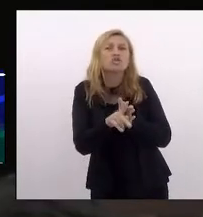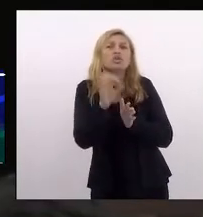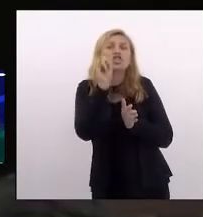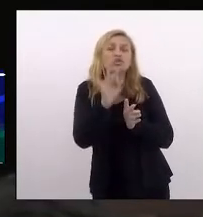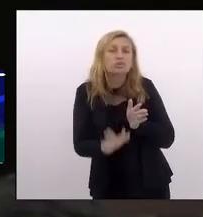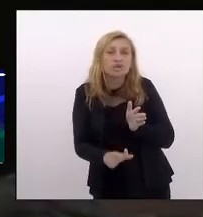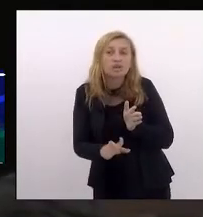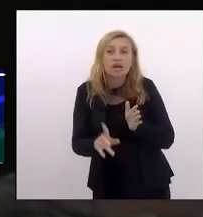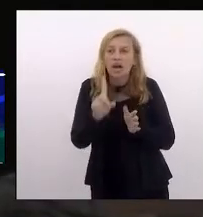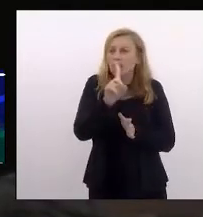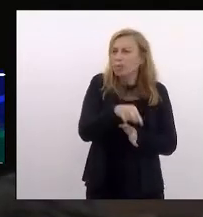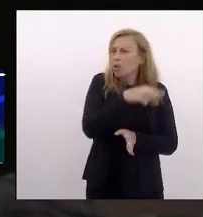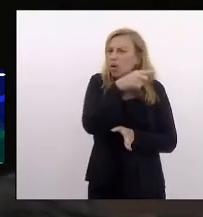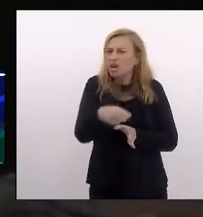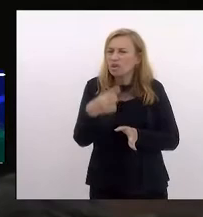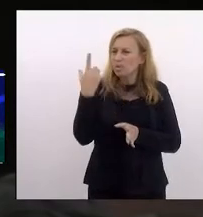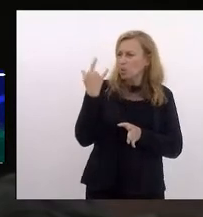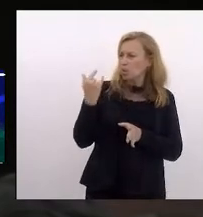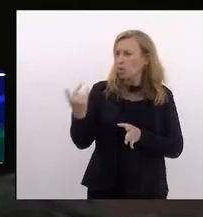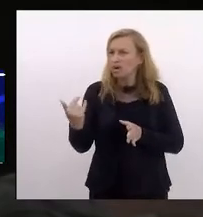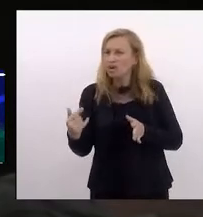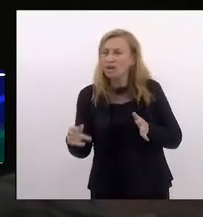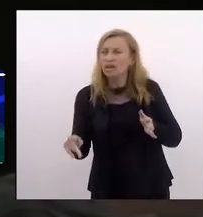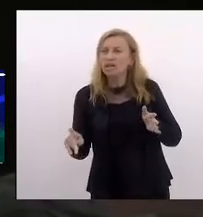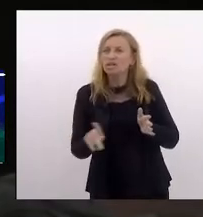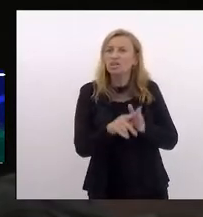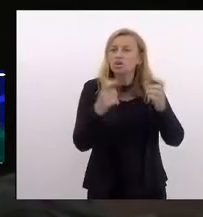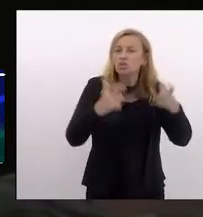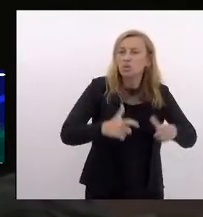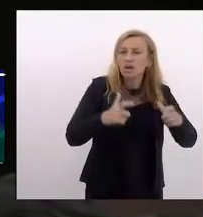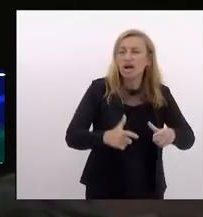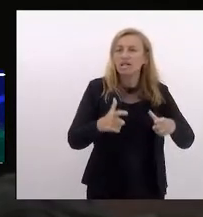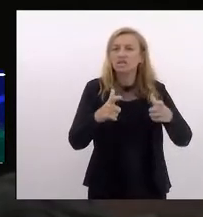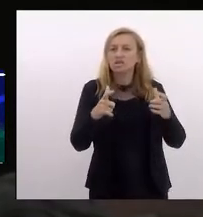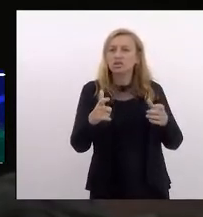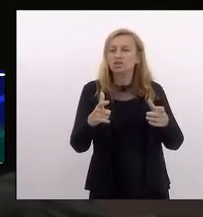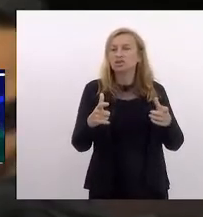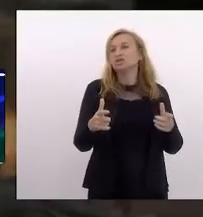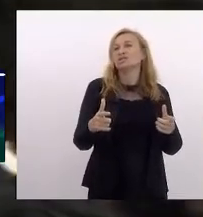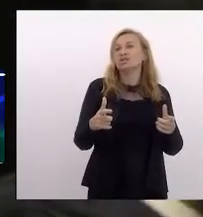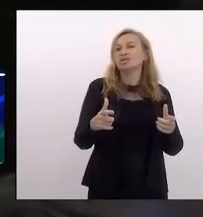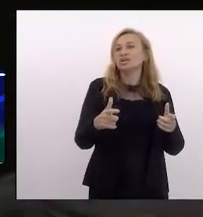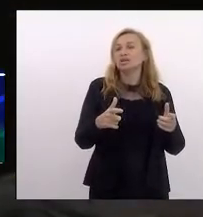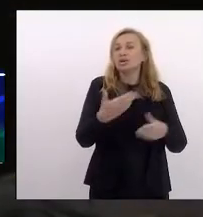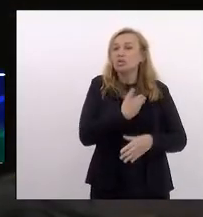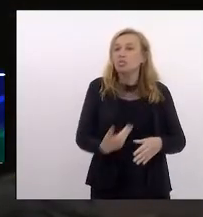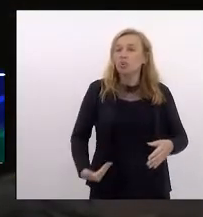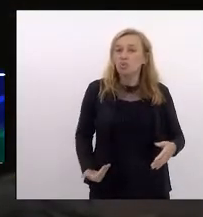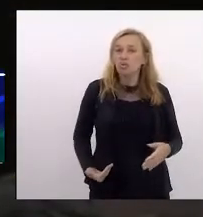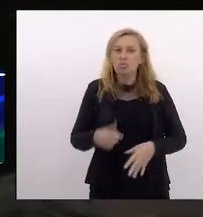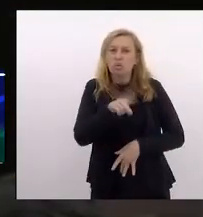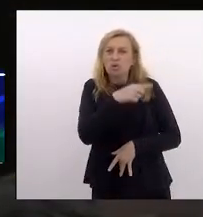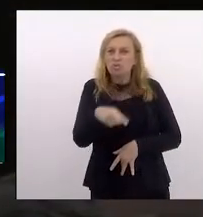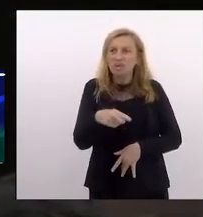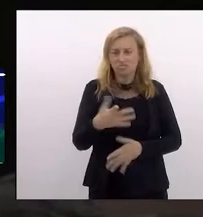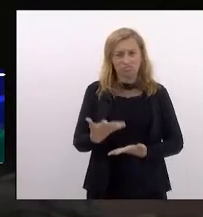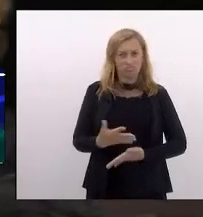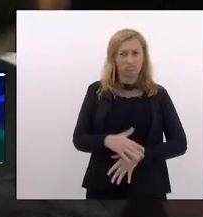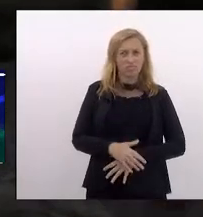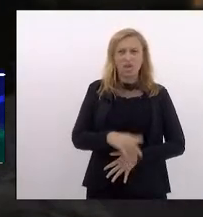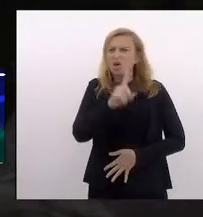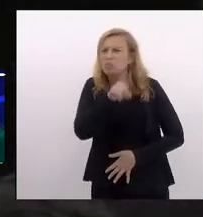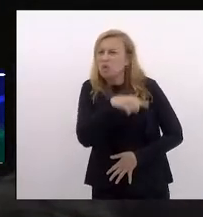dizer proibido assédio religioso em âmbito público e privado o estado do Rio de Janeiro que proíbe o